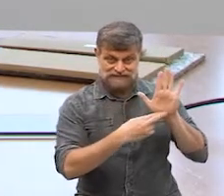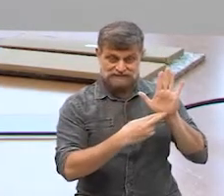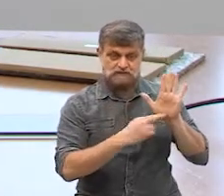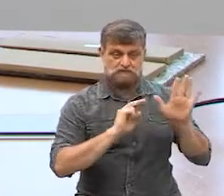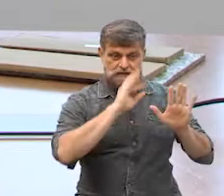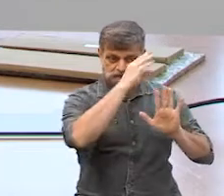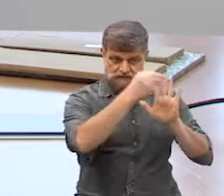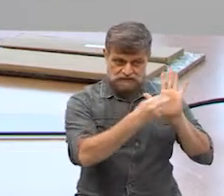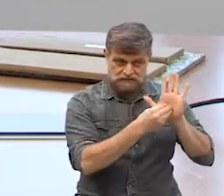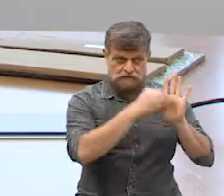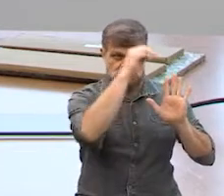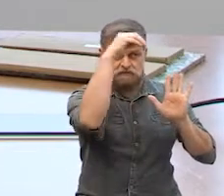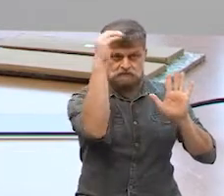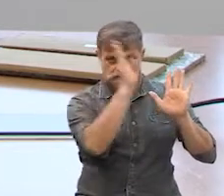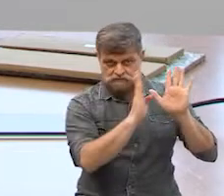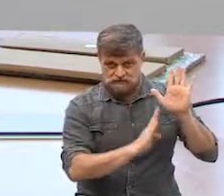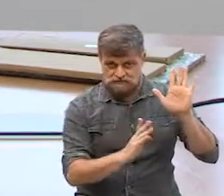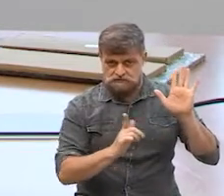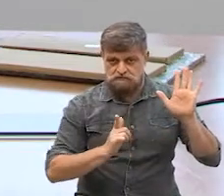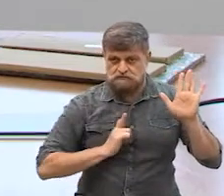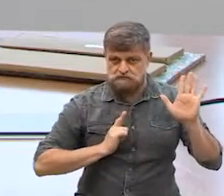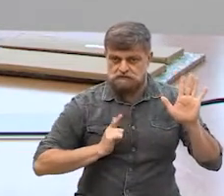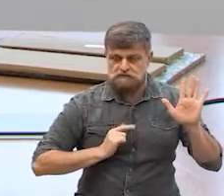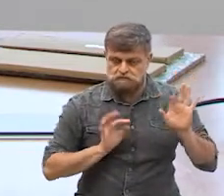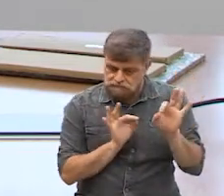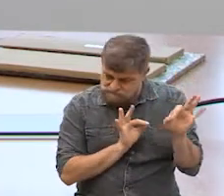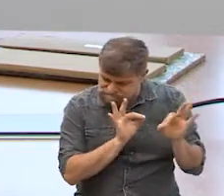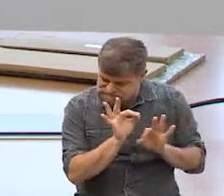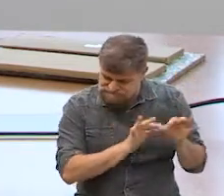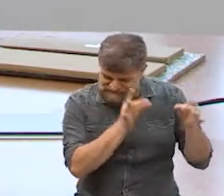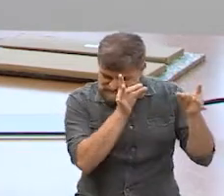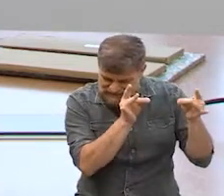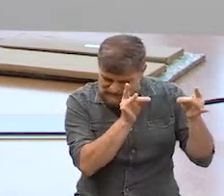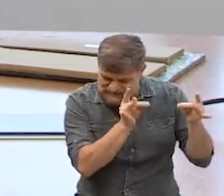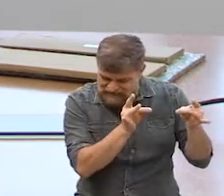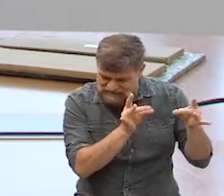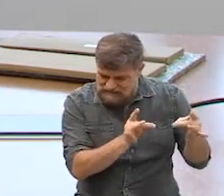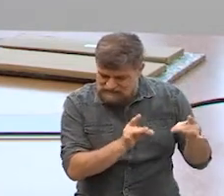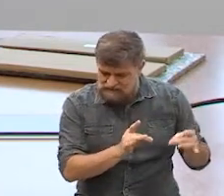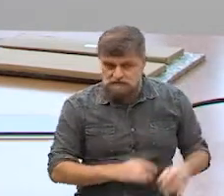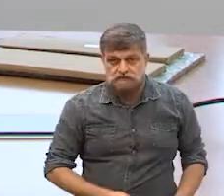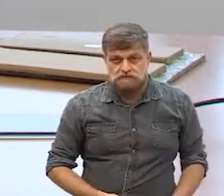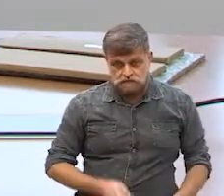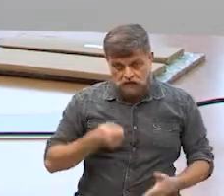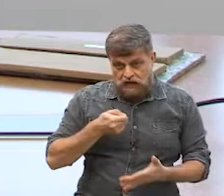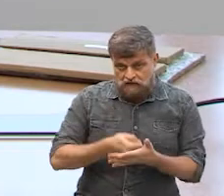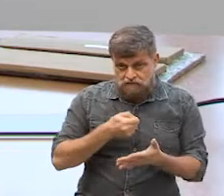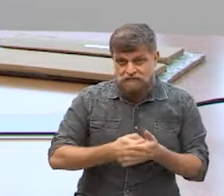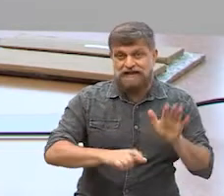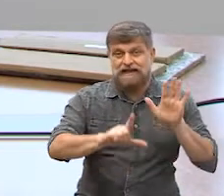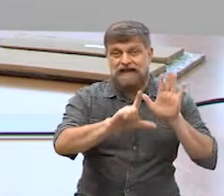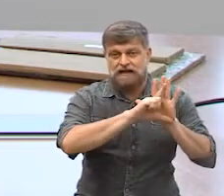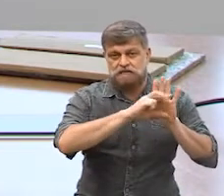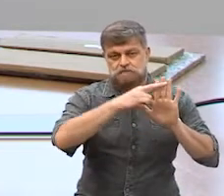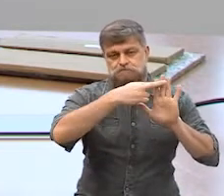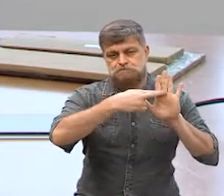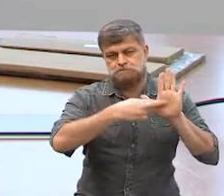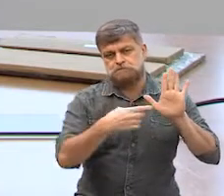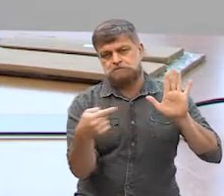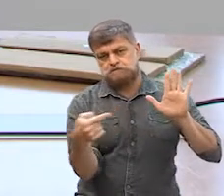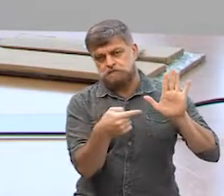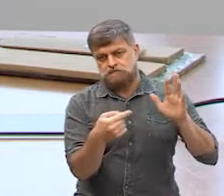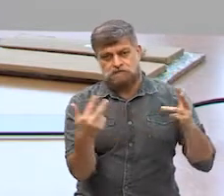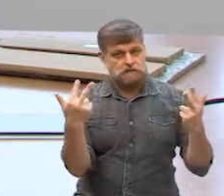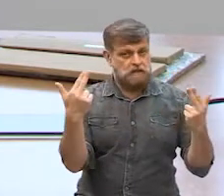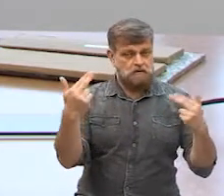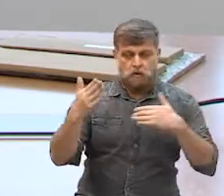é uma legislação assim, extremamente elaborada. A gente pode dizer que a legislação ela é